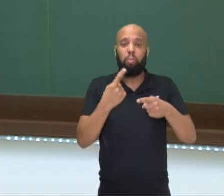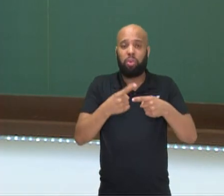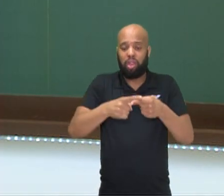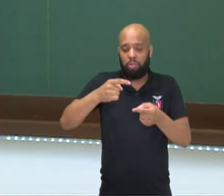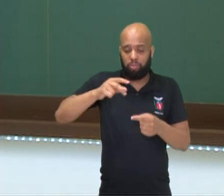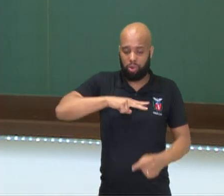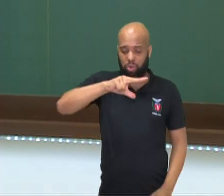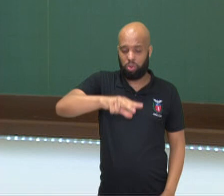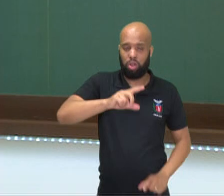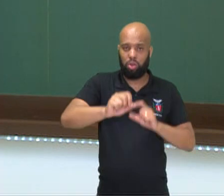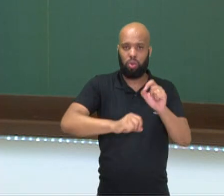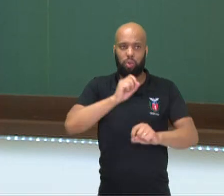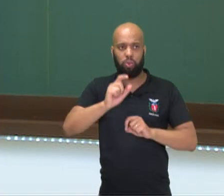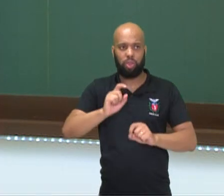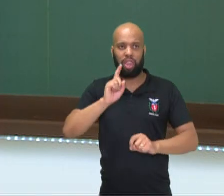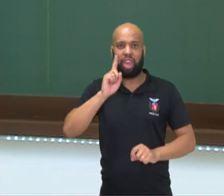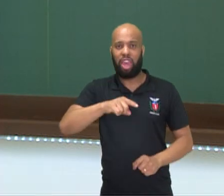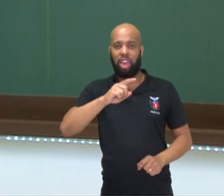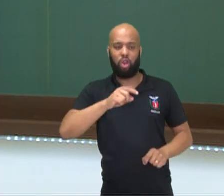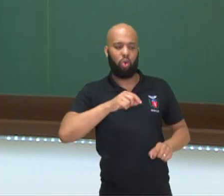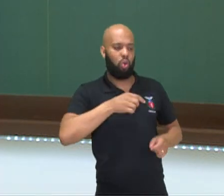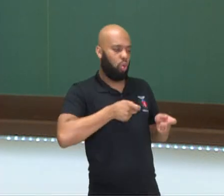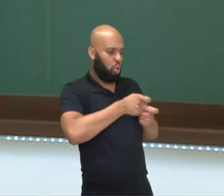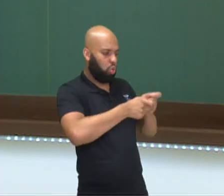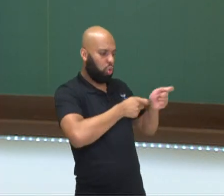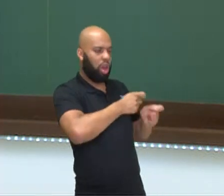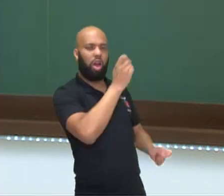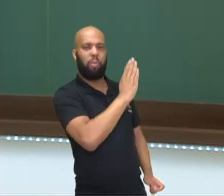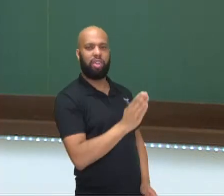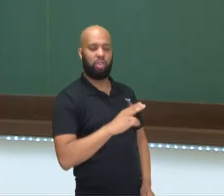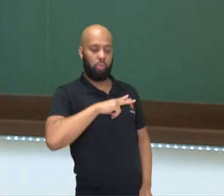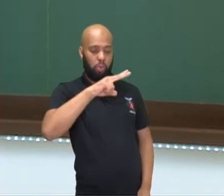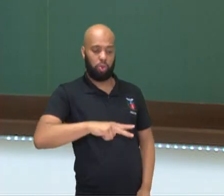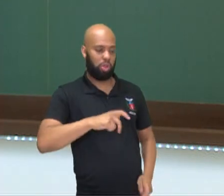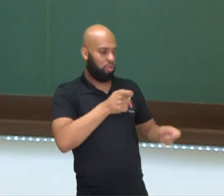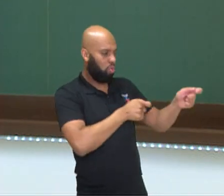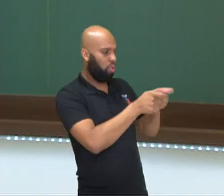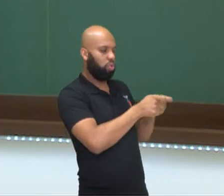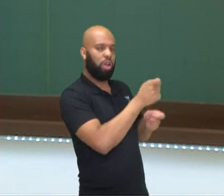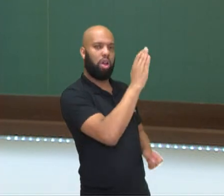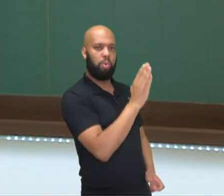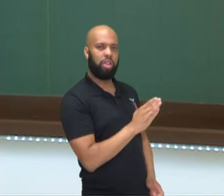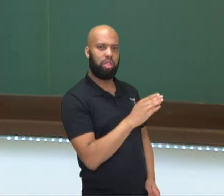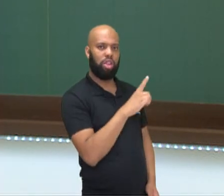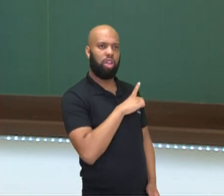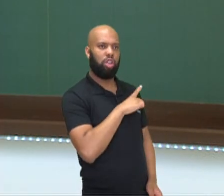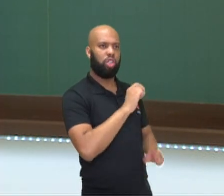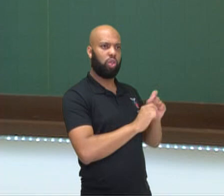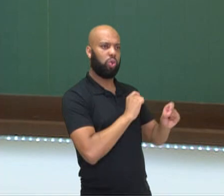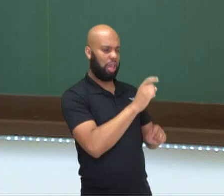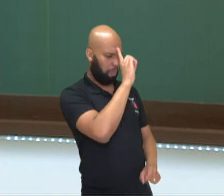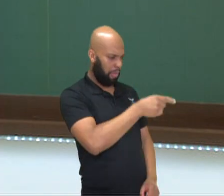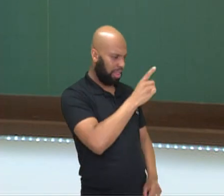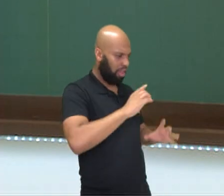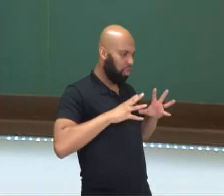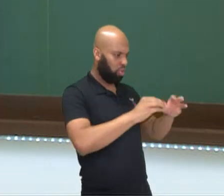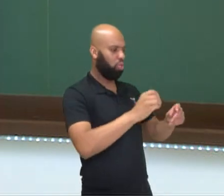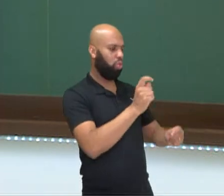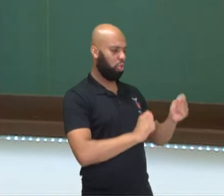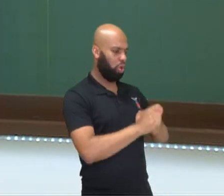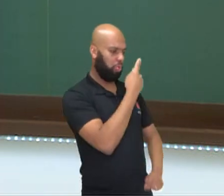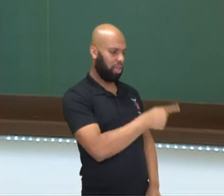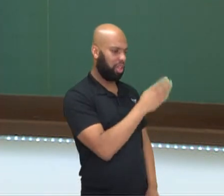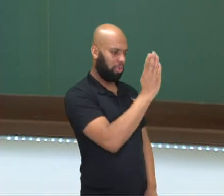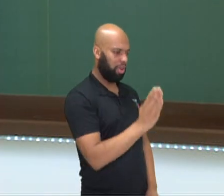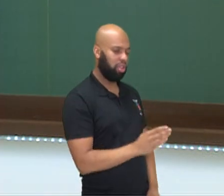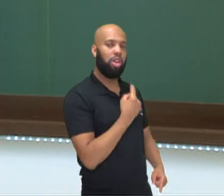era a metrópole que controlava, tinha monopólio total sobre a economia do Brasil,